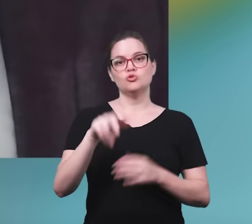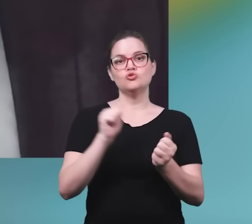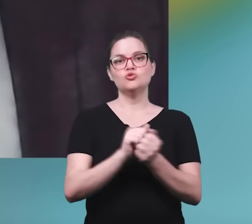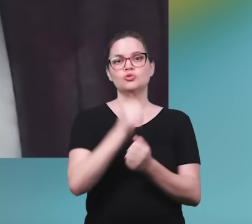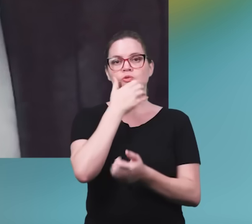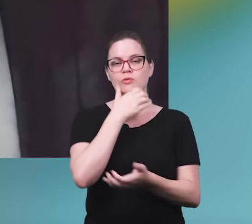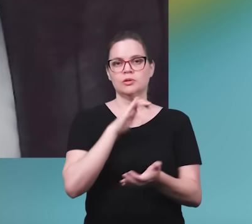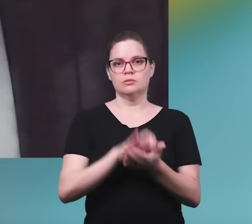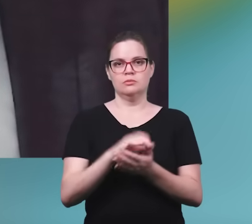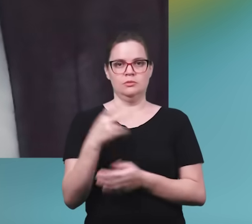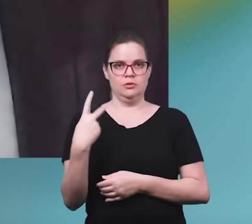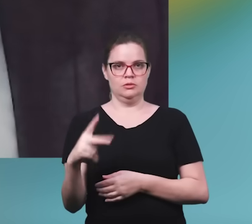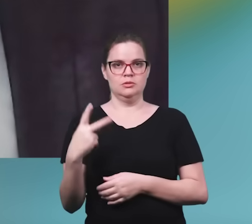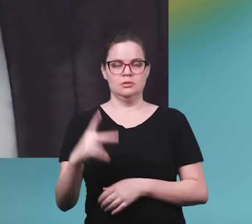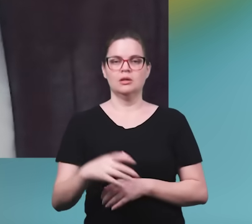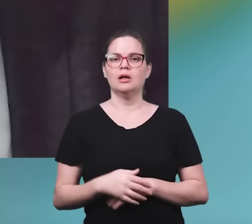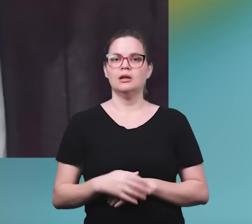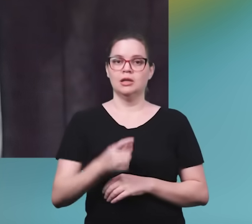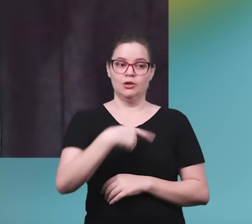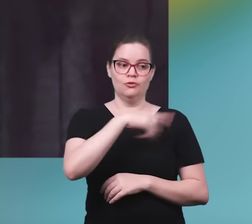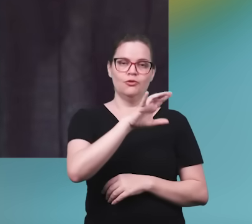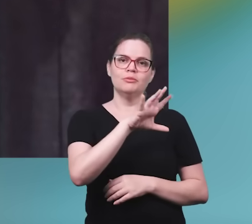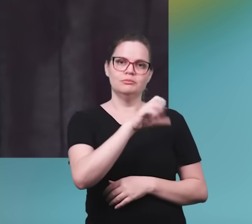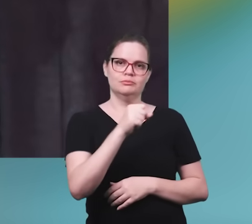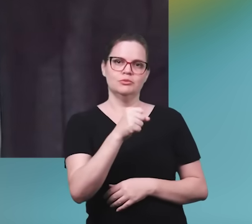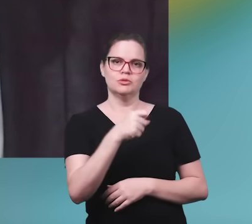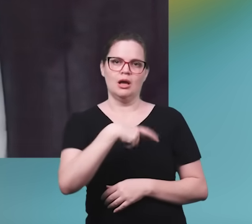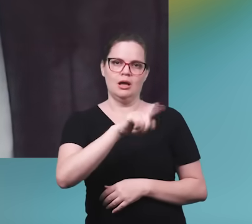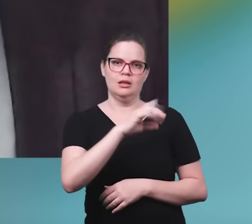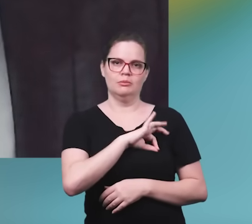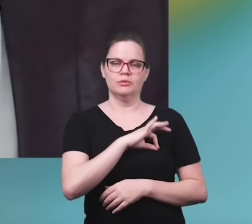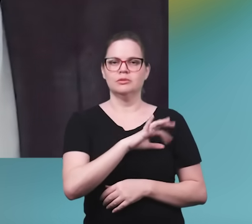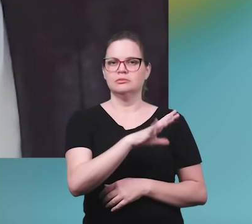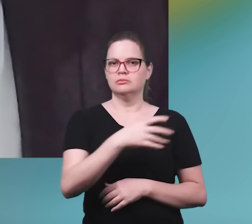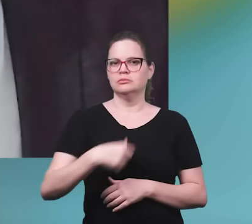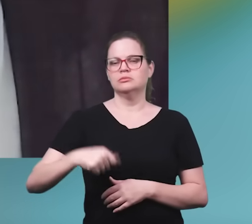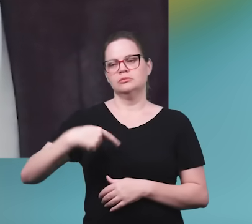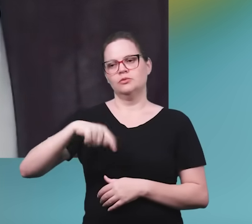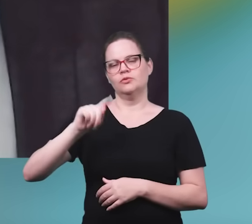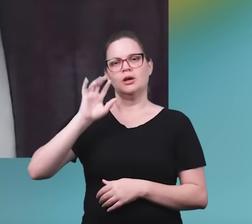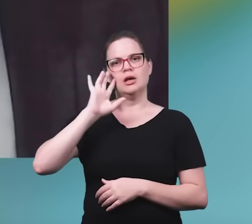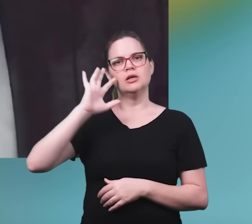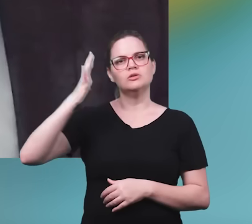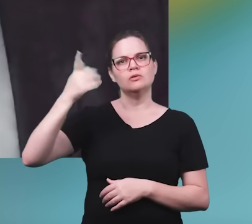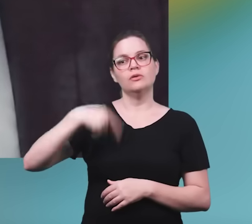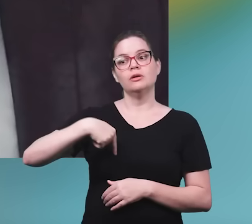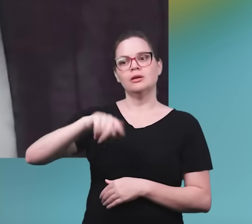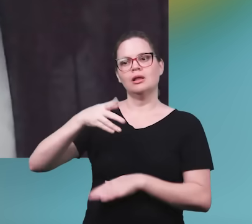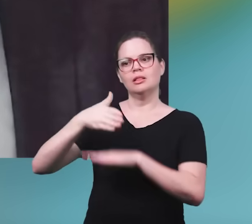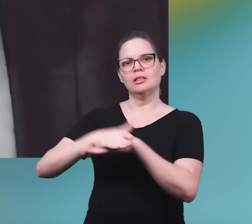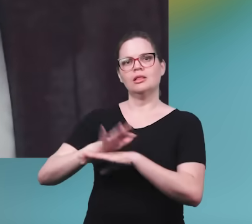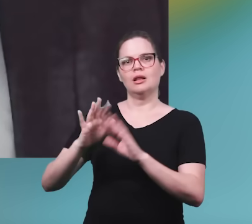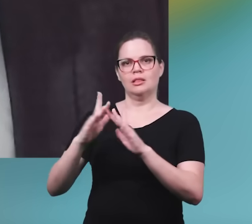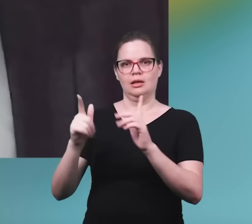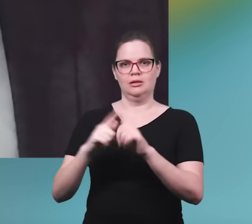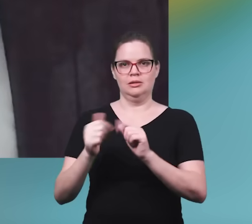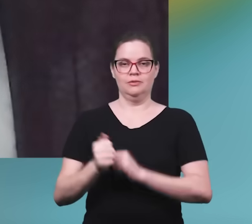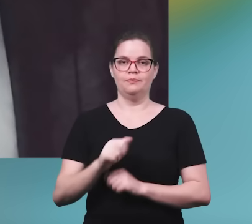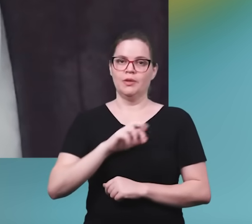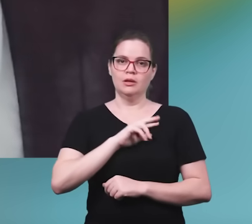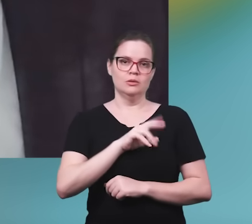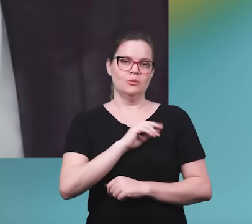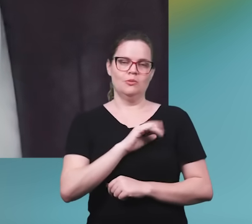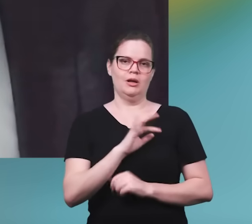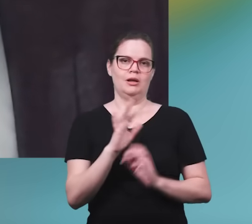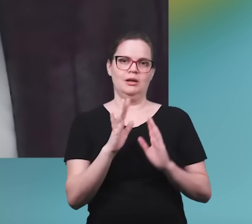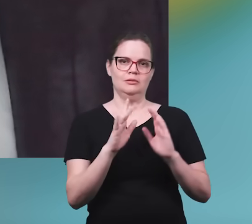caminho, junto com seu esposo, que havia ido buscar a irmã, eles decidiram passar por uma igreja, mesmo que não